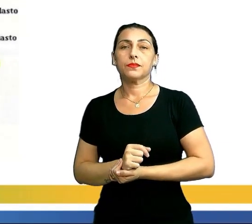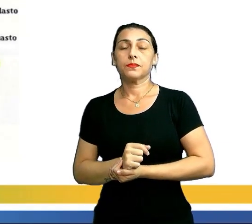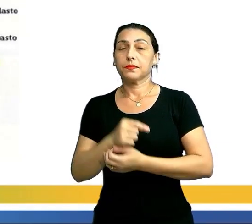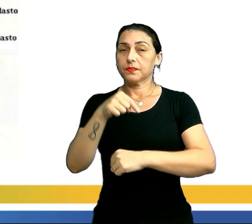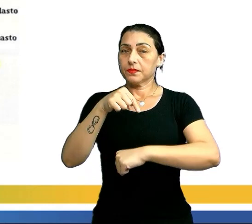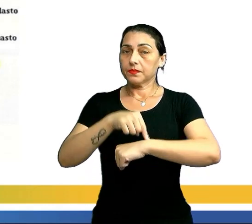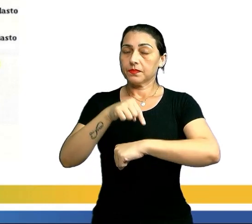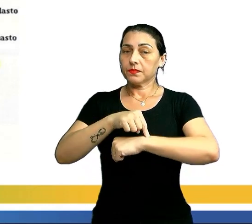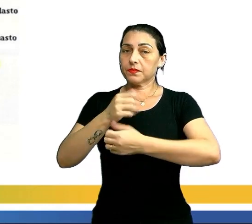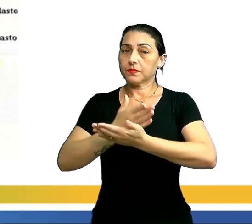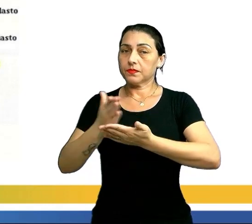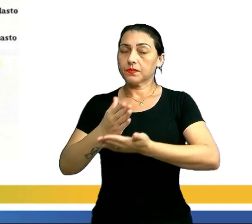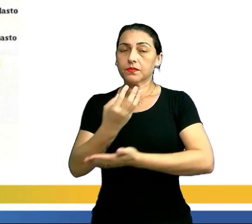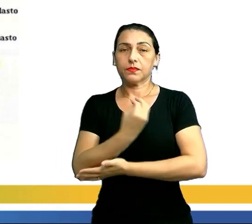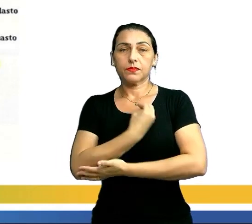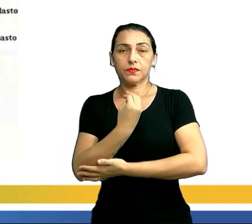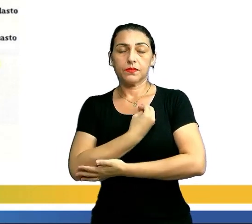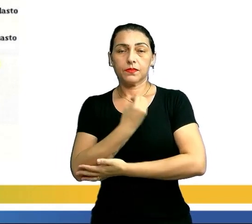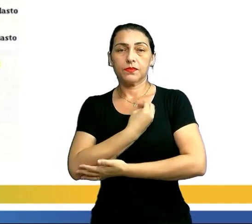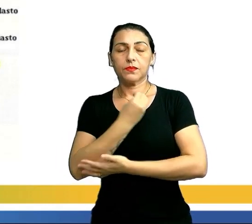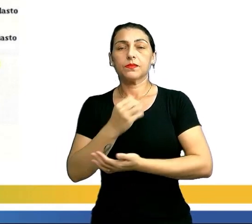nesse momento do início da vida,